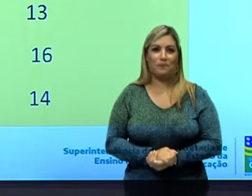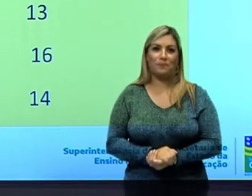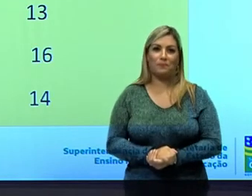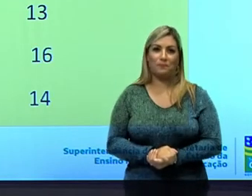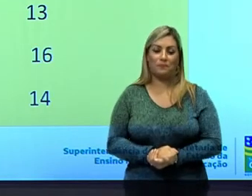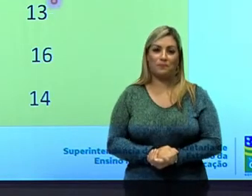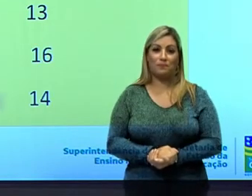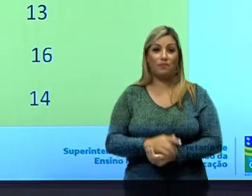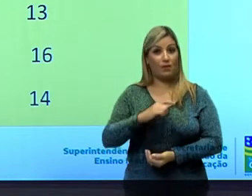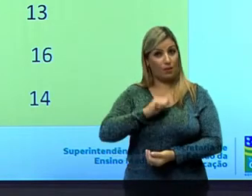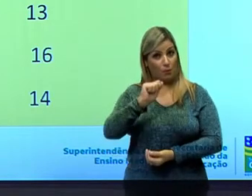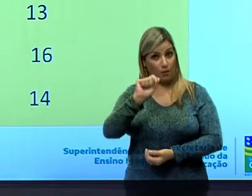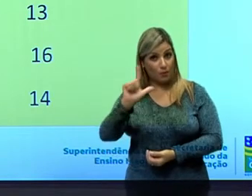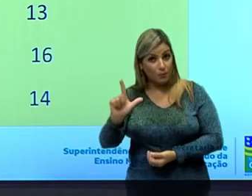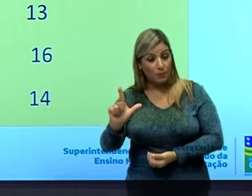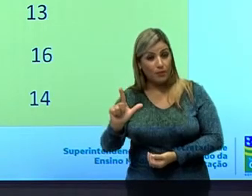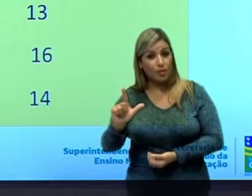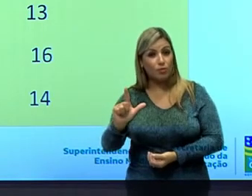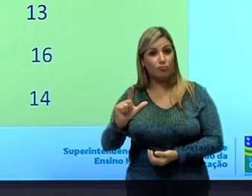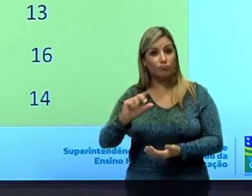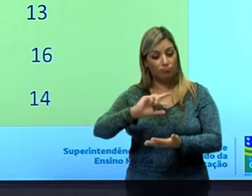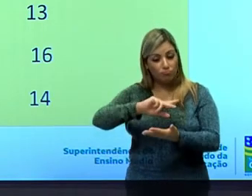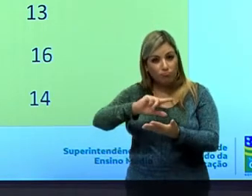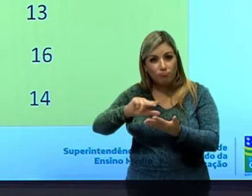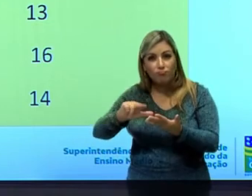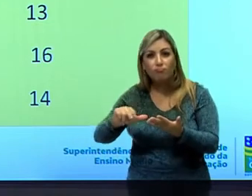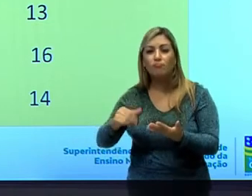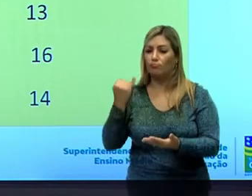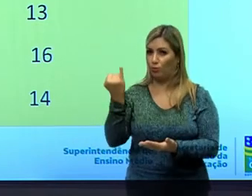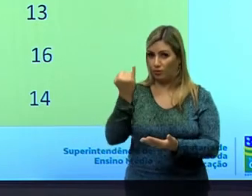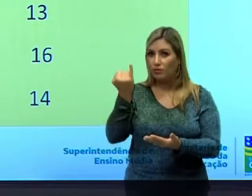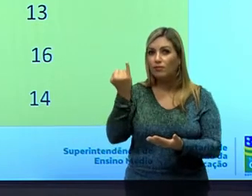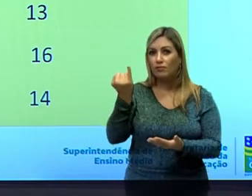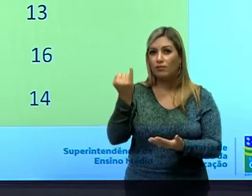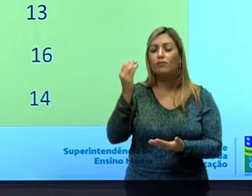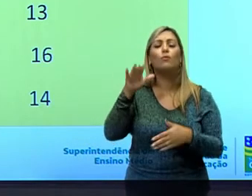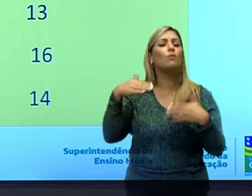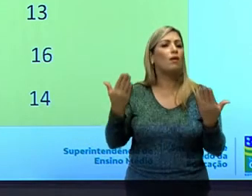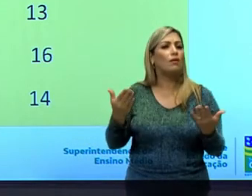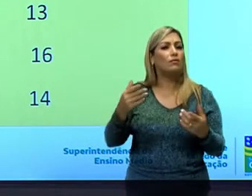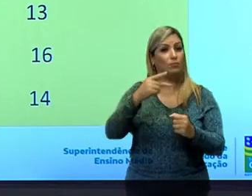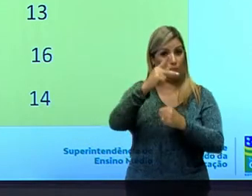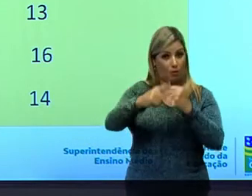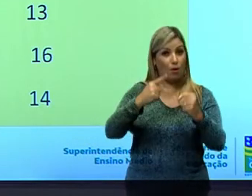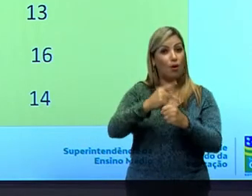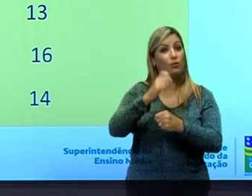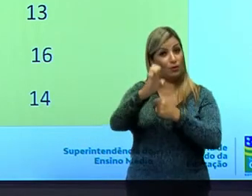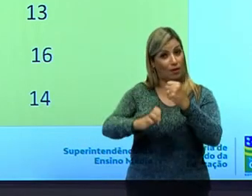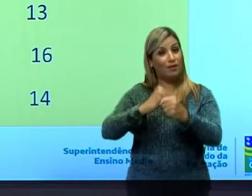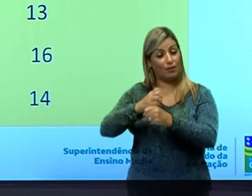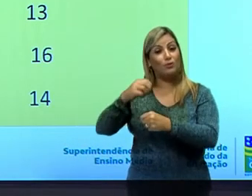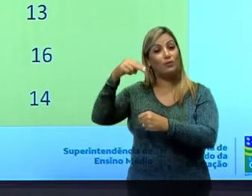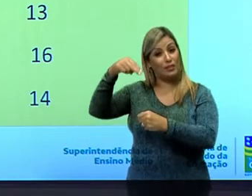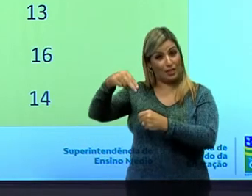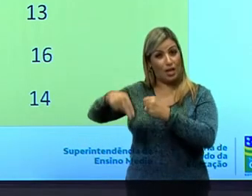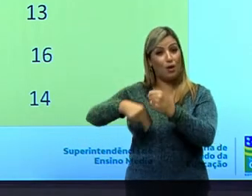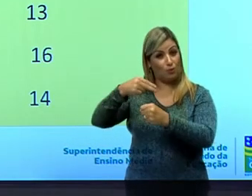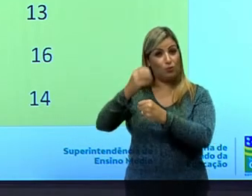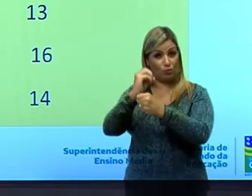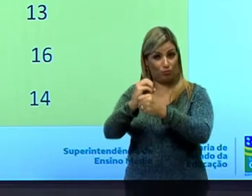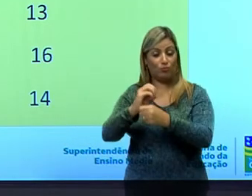eu tenho alumínio com as suas partículas fundamentais quais são elas prótons elétrons e neutros